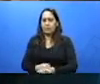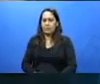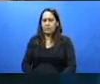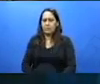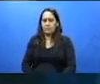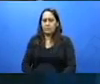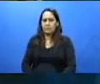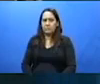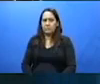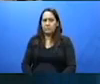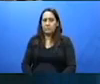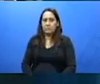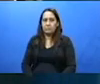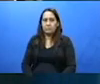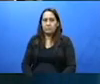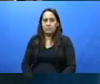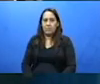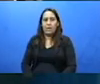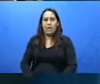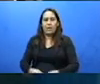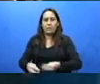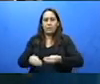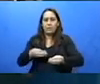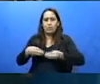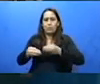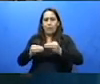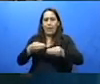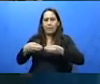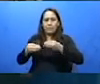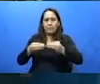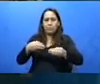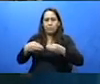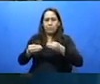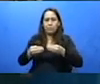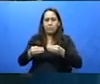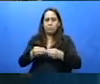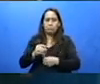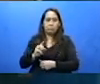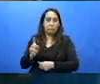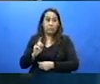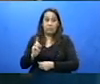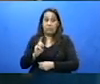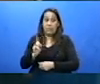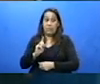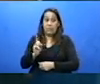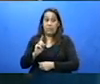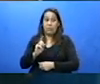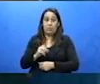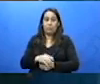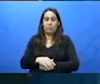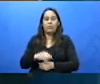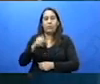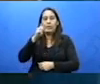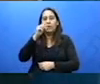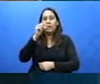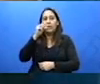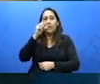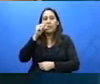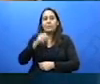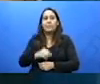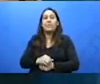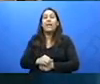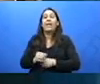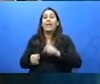era feita? Era feita de plástico? Não. Vamos lá escrever, lápis na mão, olha